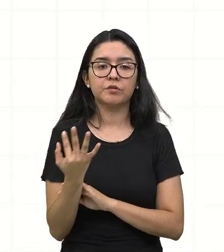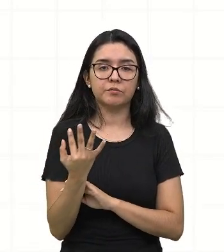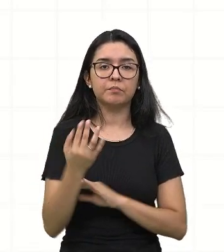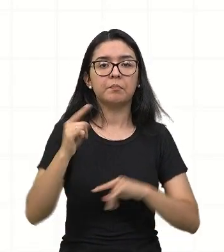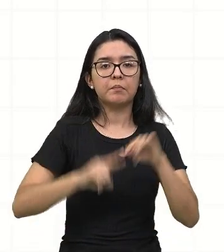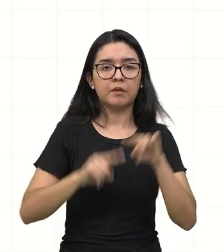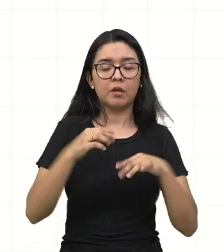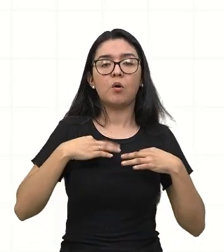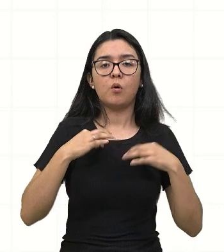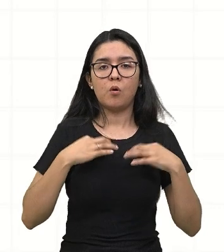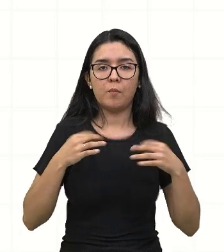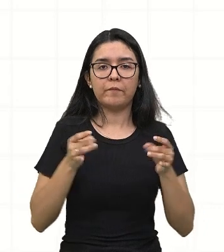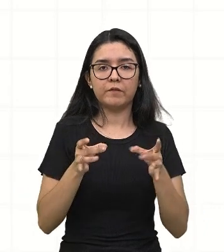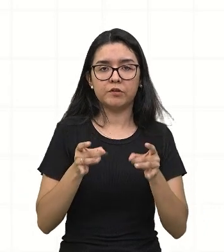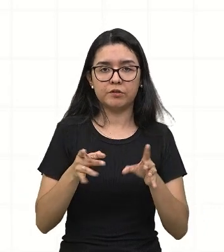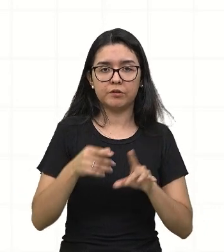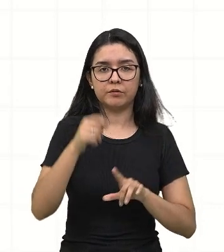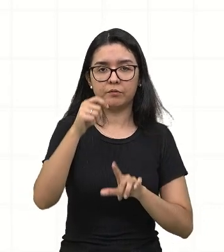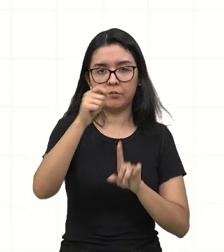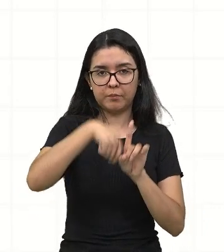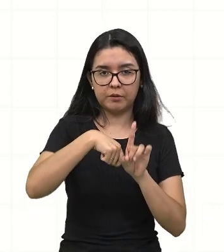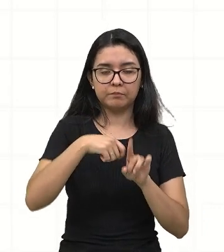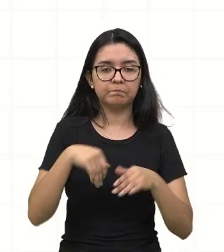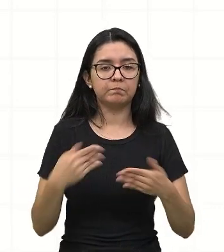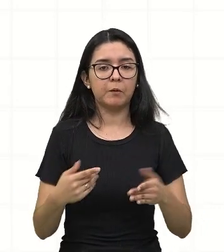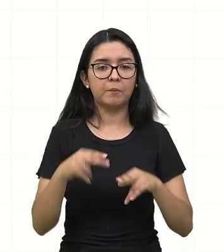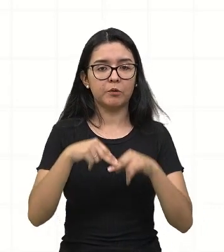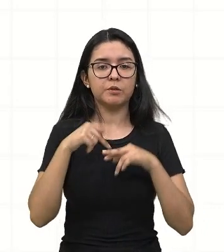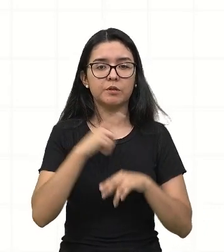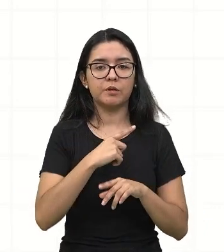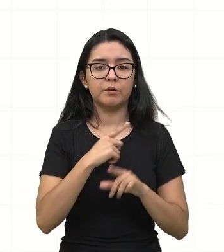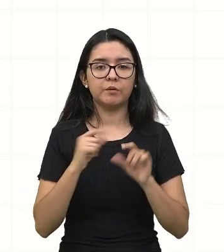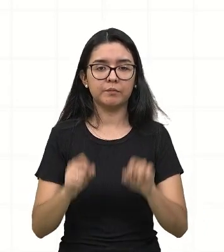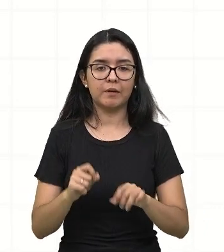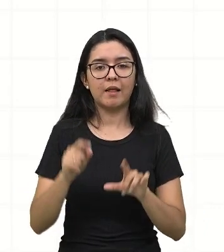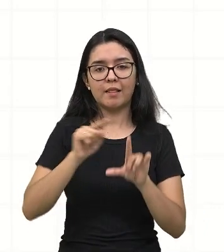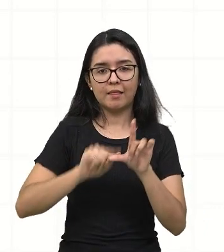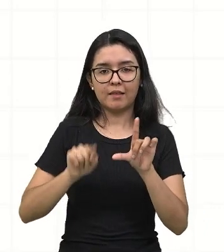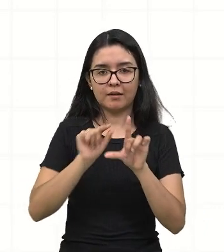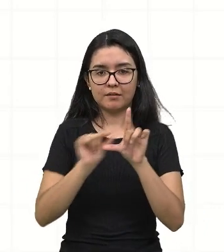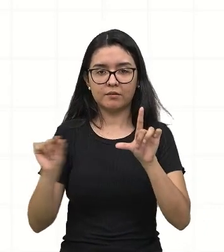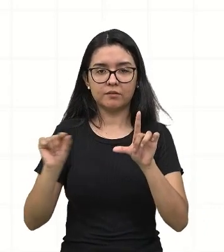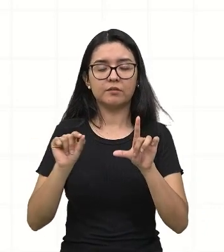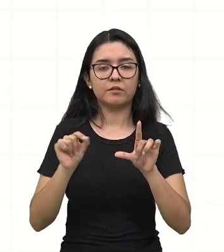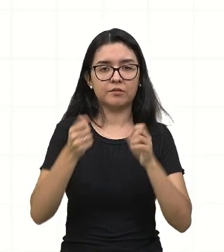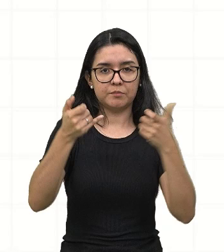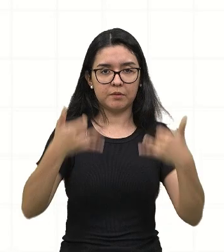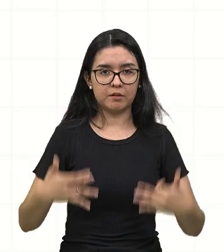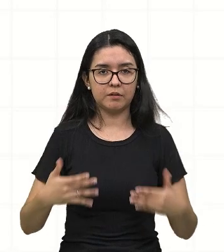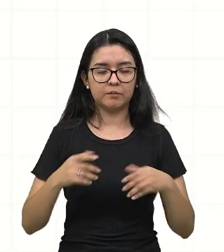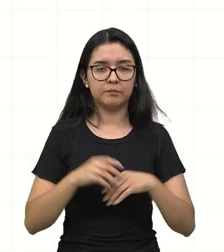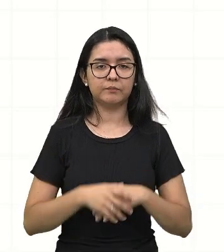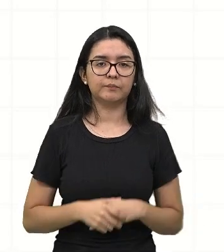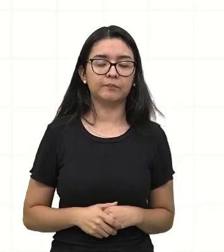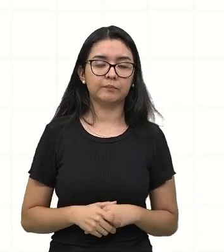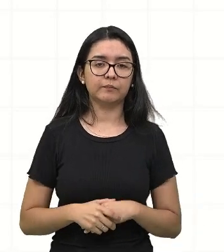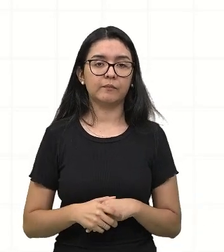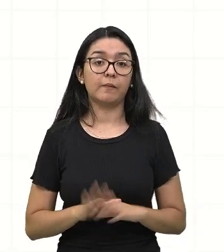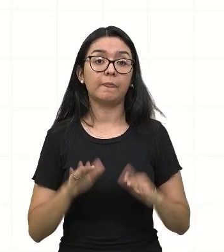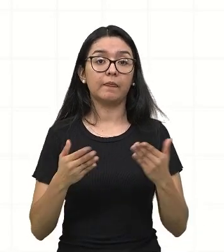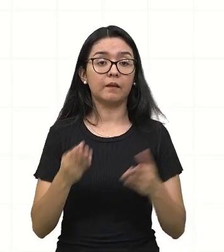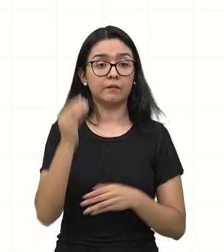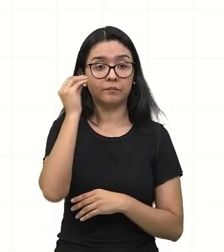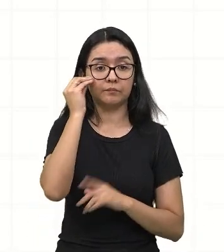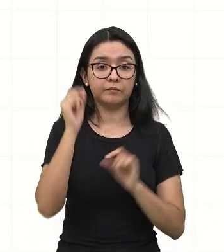de roupas que foi vendido, tá bom? Por isso nós temos aqui a legenda aqui explicando, tá bom? Então, vamos lá para a